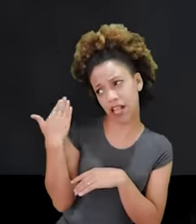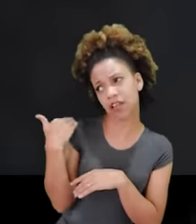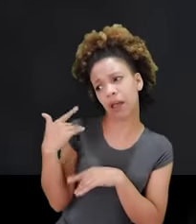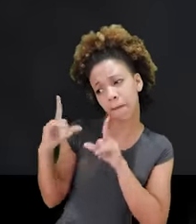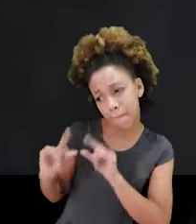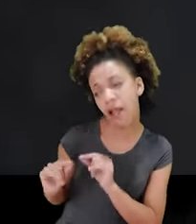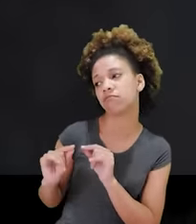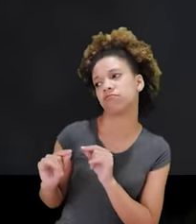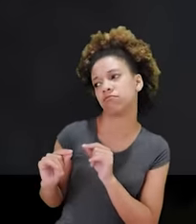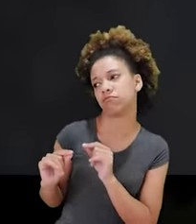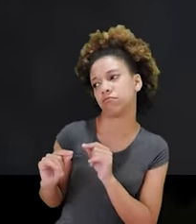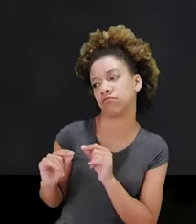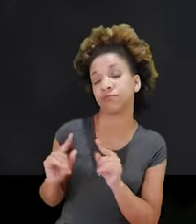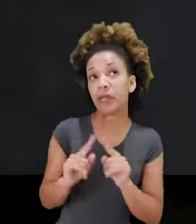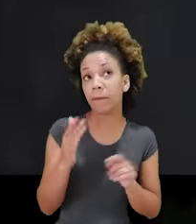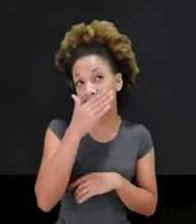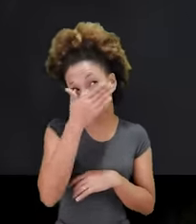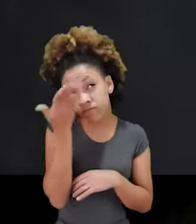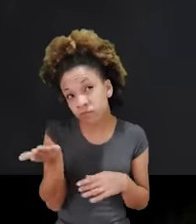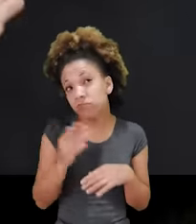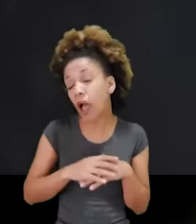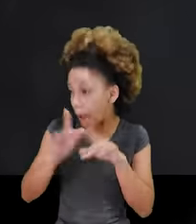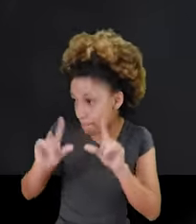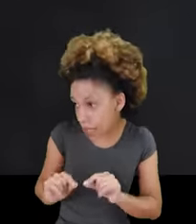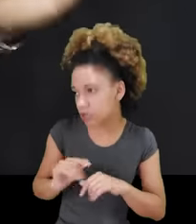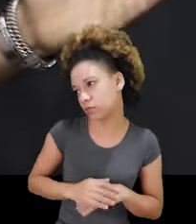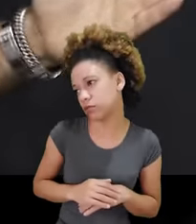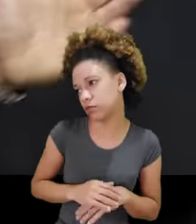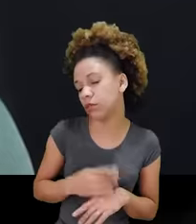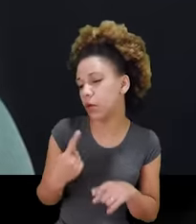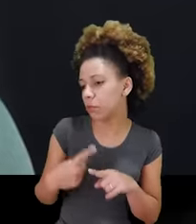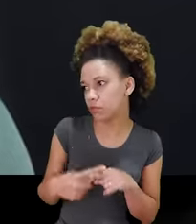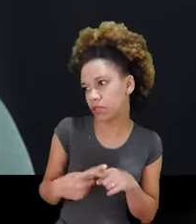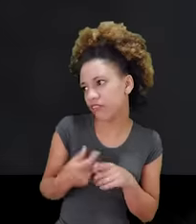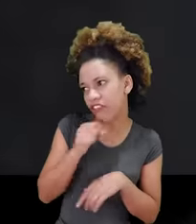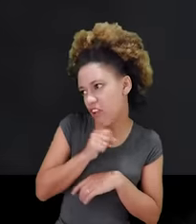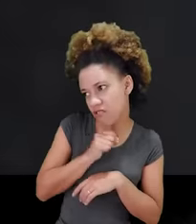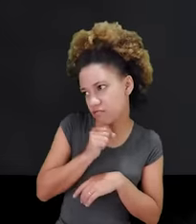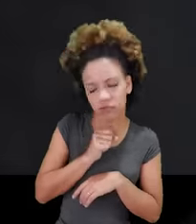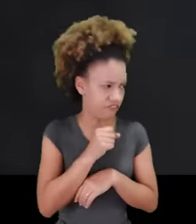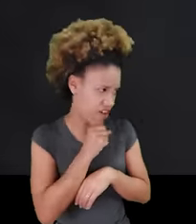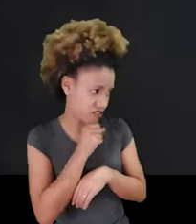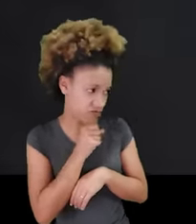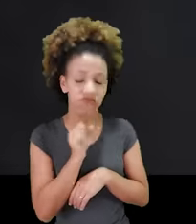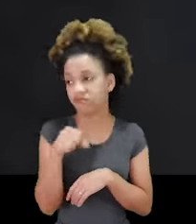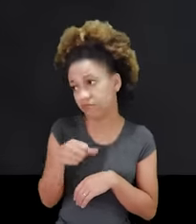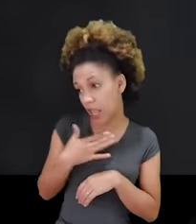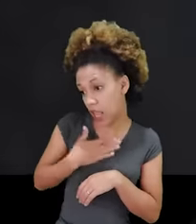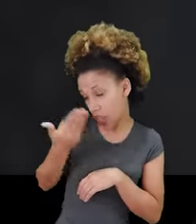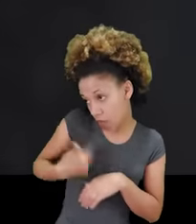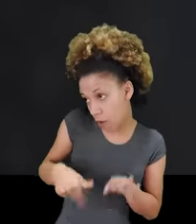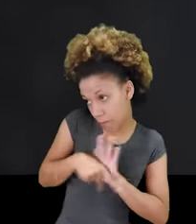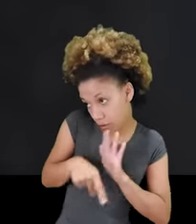menos, mas ainda é um bocadinho, mas é muito menos do que era há 20, 30, 40 anos. Mas aquilo que eu te disse, eu próprio,